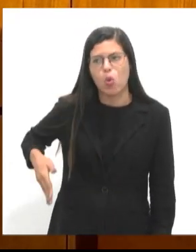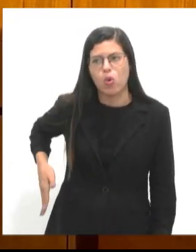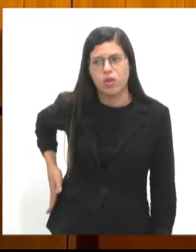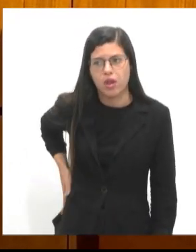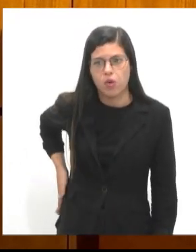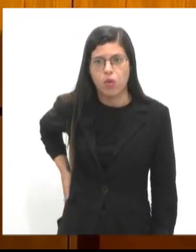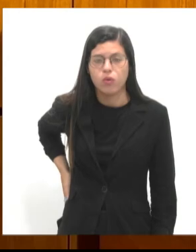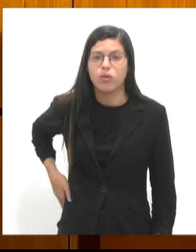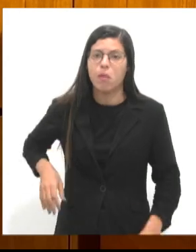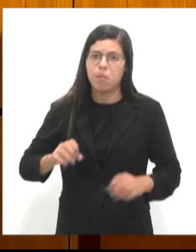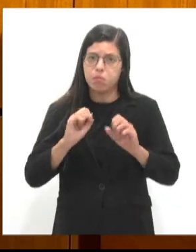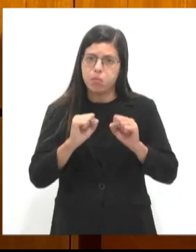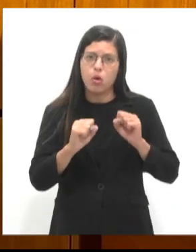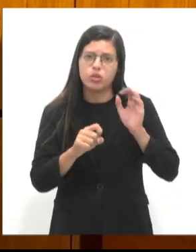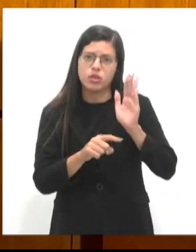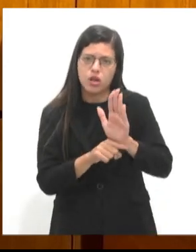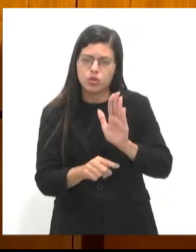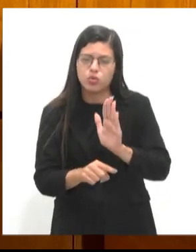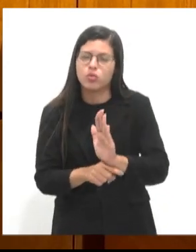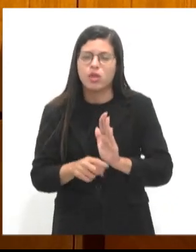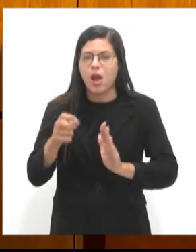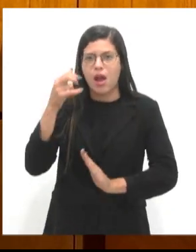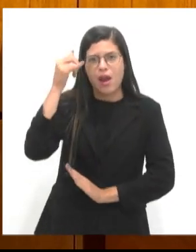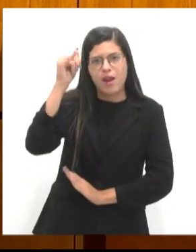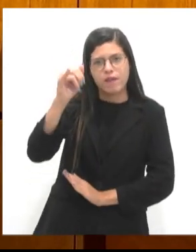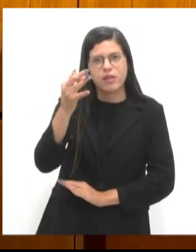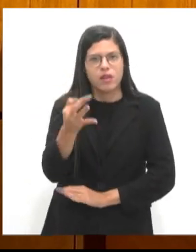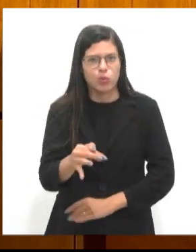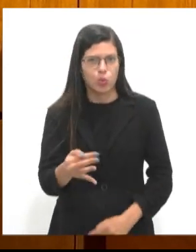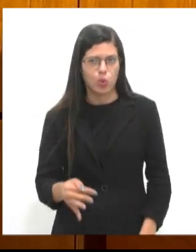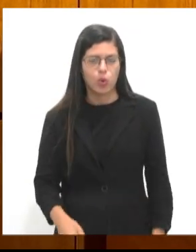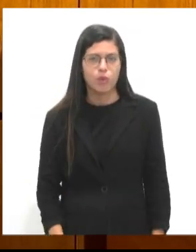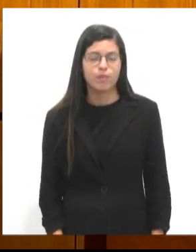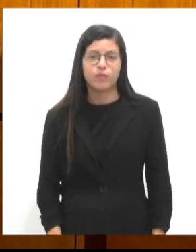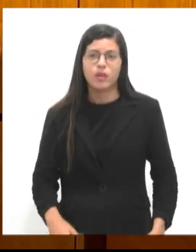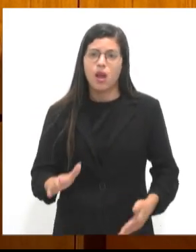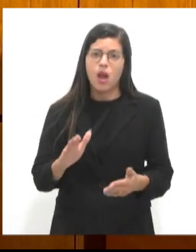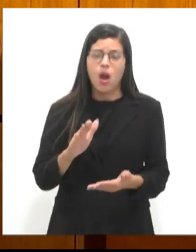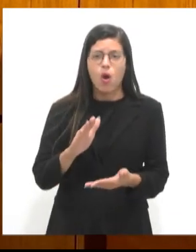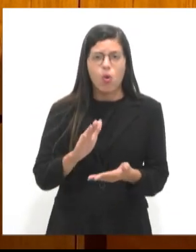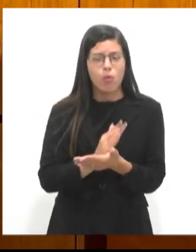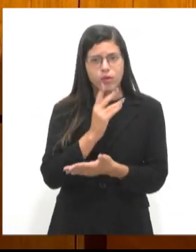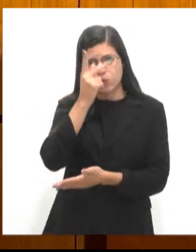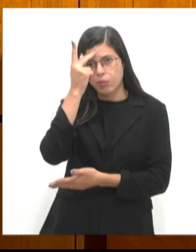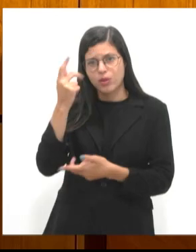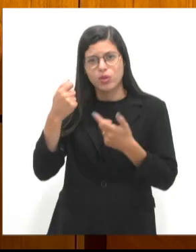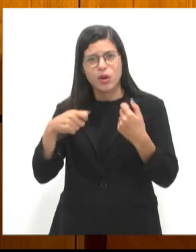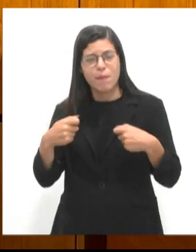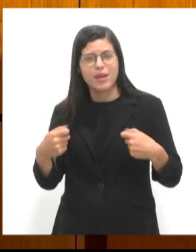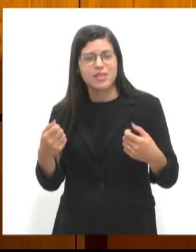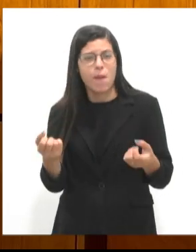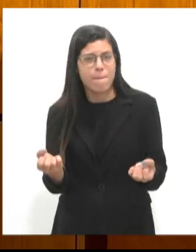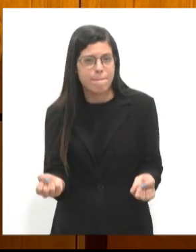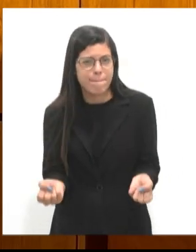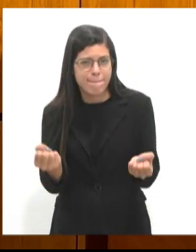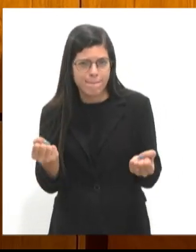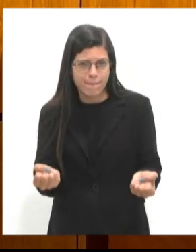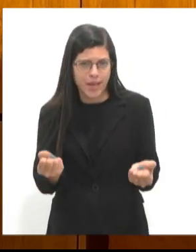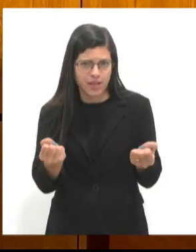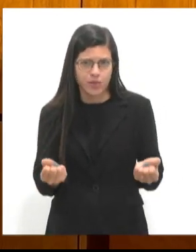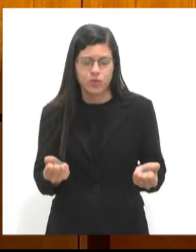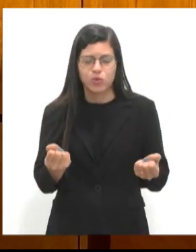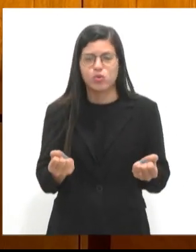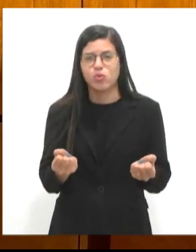pode, de fato, contribuir para que você não tenha dor crônica. Aquelas pessoas que precisam carregar pesos